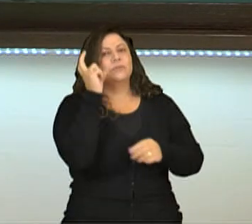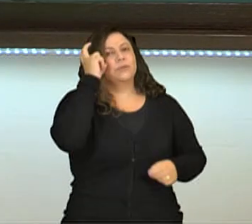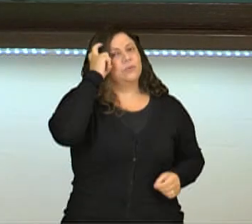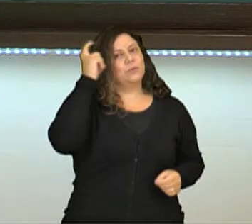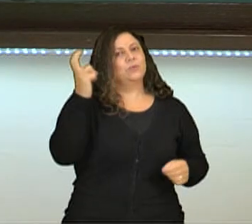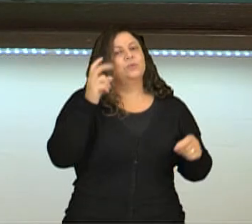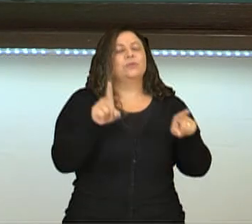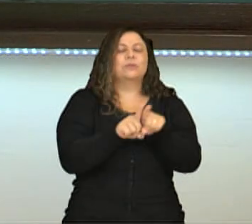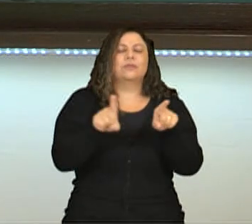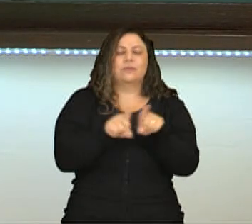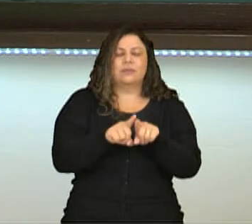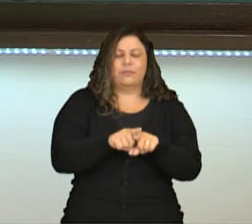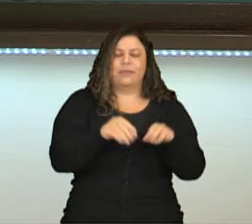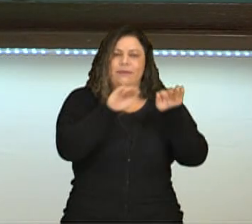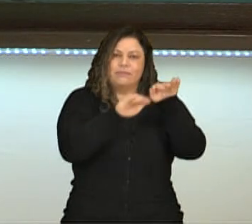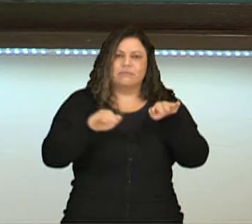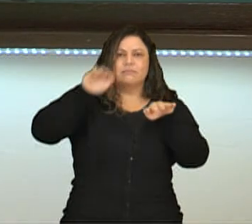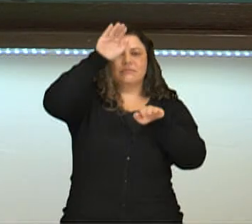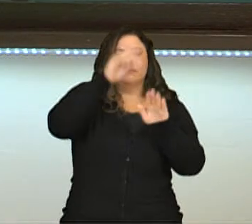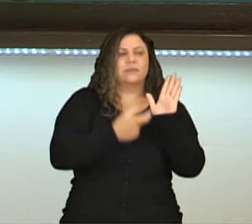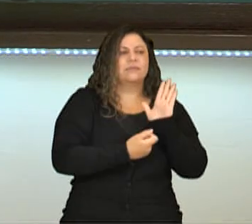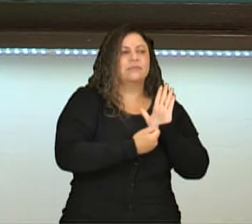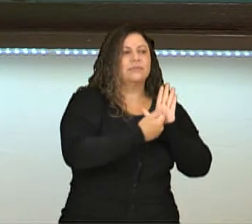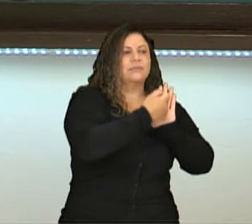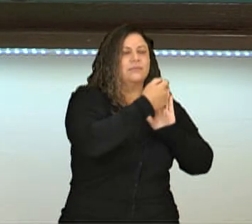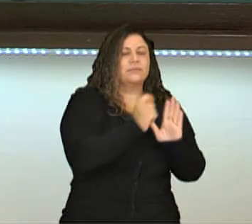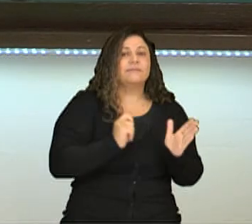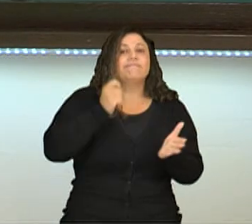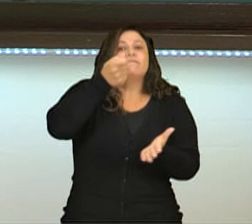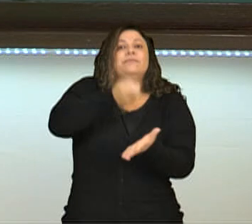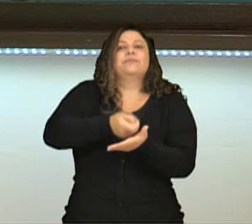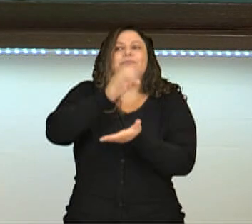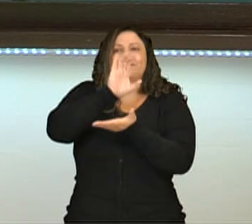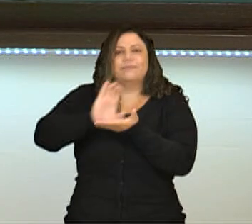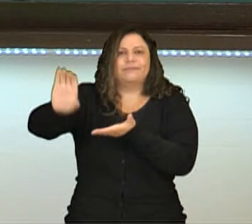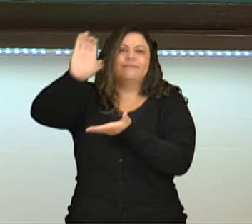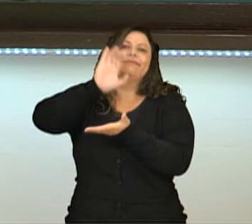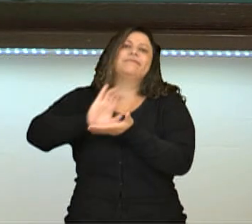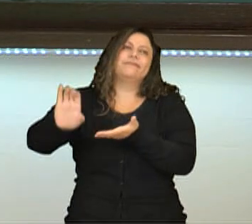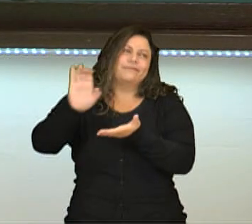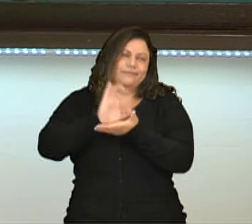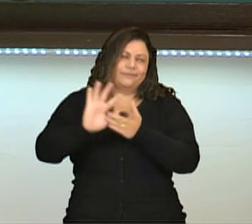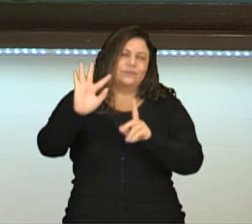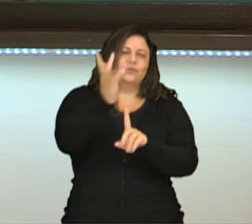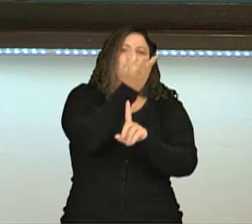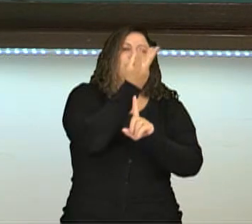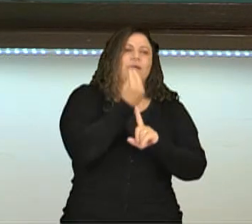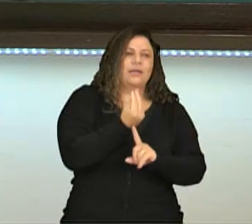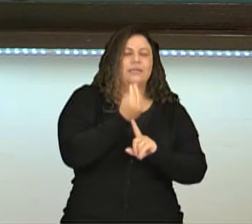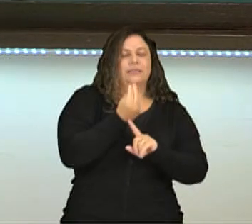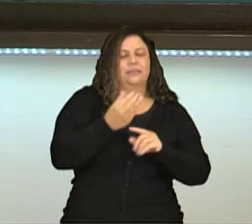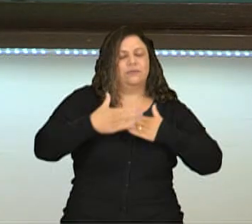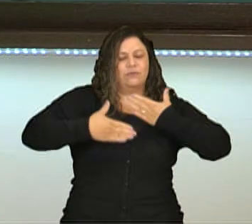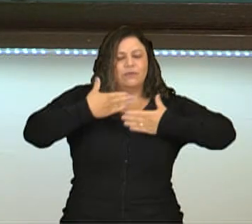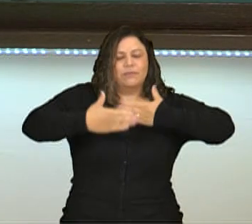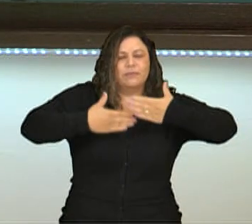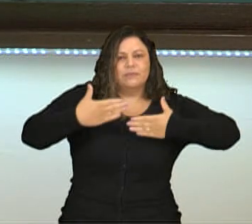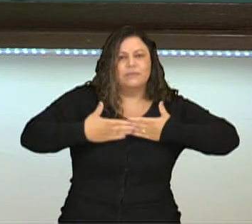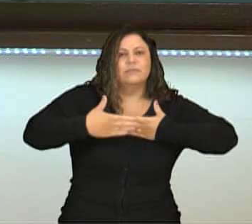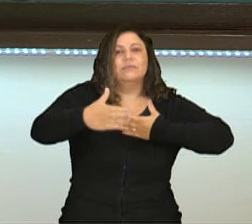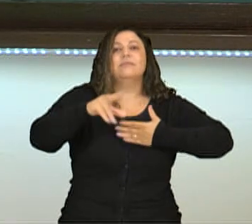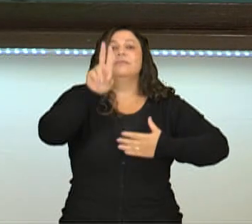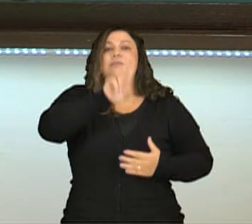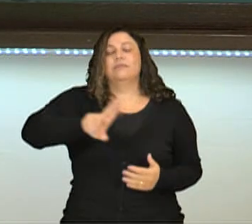Então essa elite burguesa vai financiar os artistas, que vão passar a usar